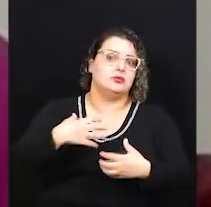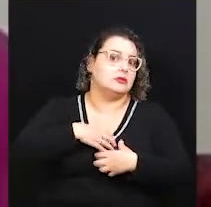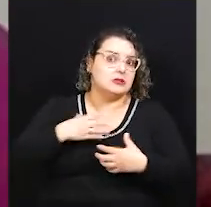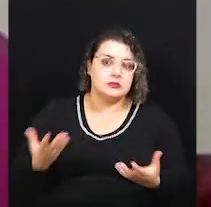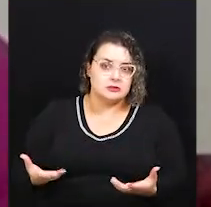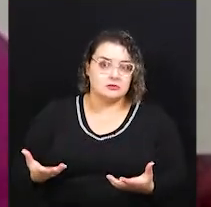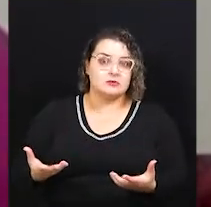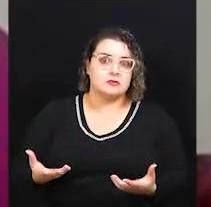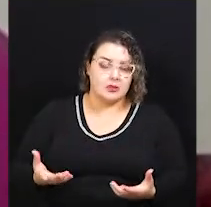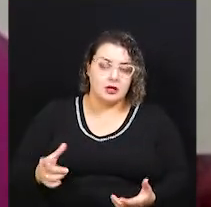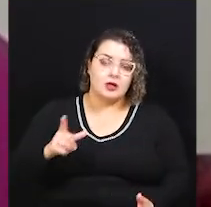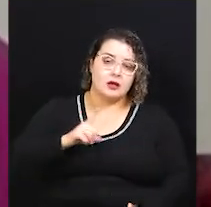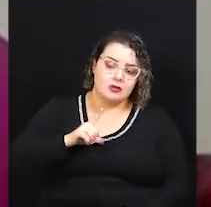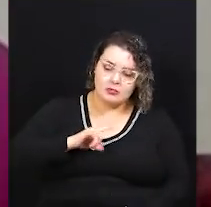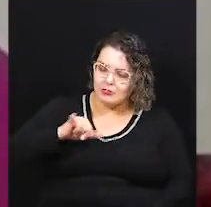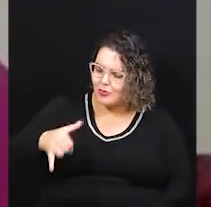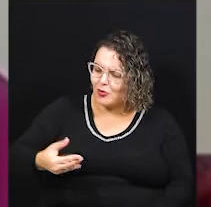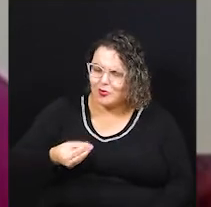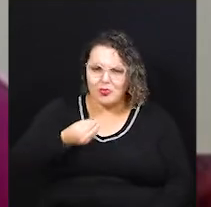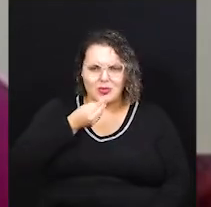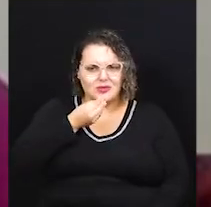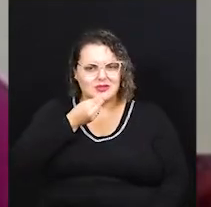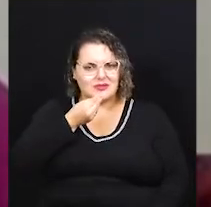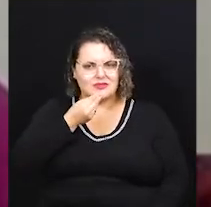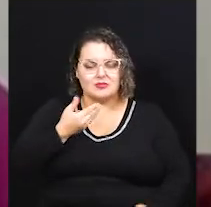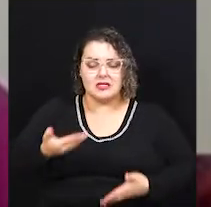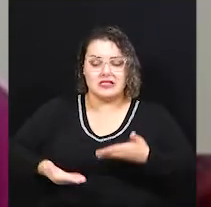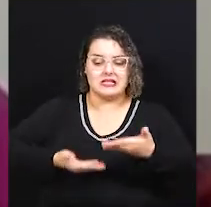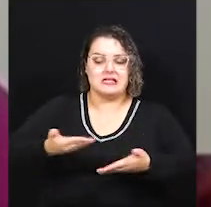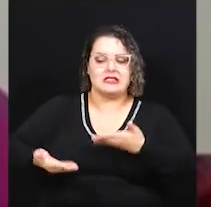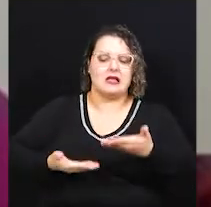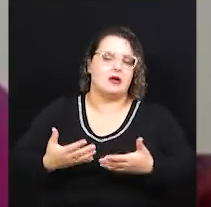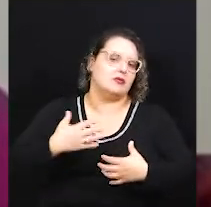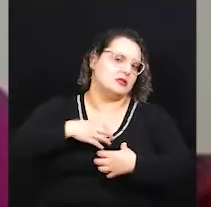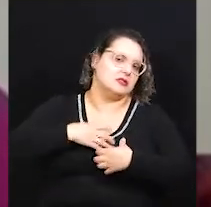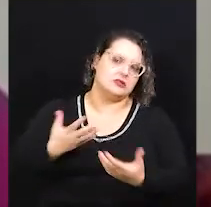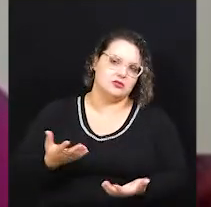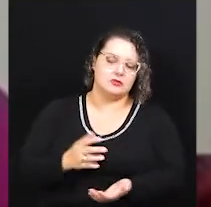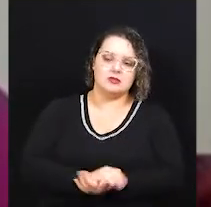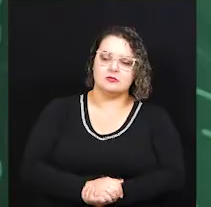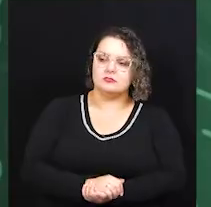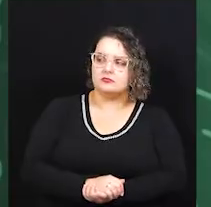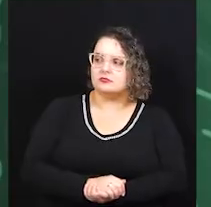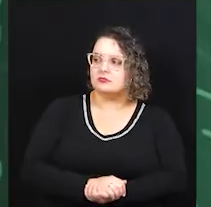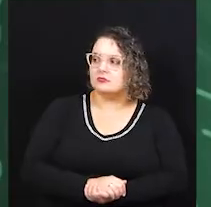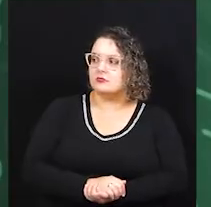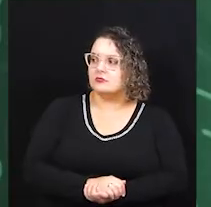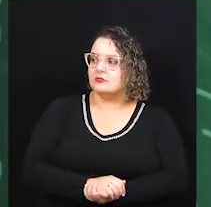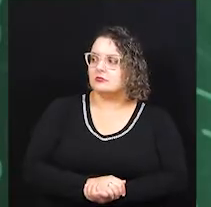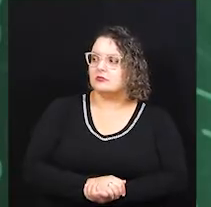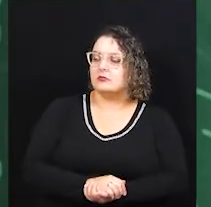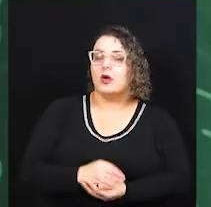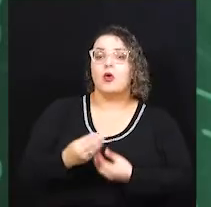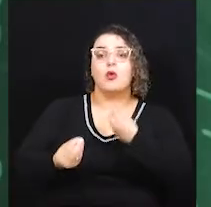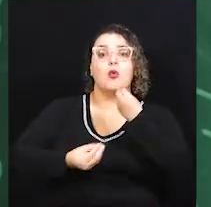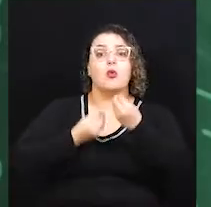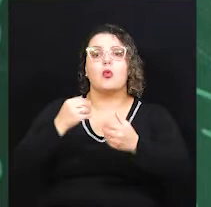está sentindo, ele tem uma chance de ouro de aprender a lidar com isso. Como trabalhar